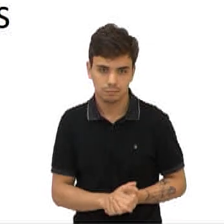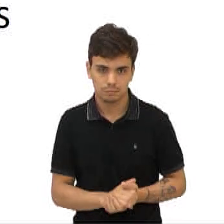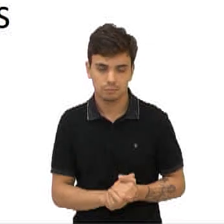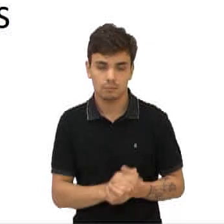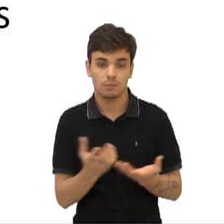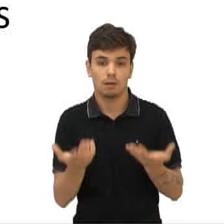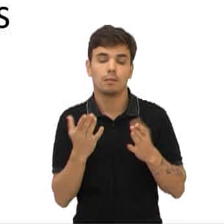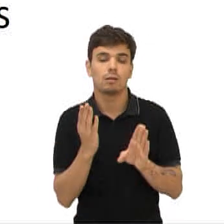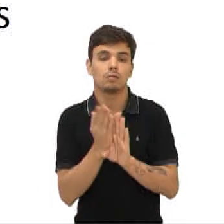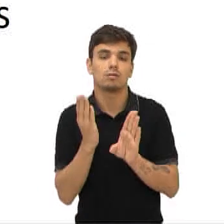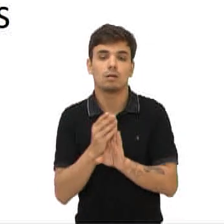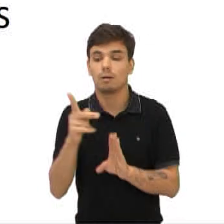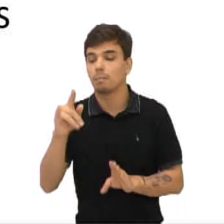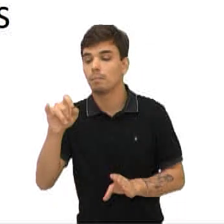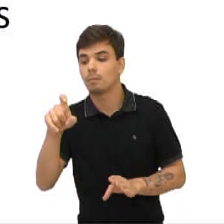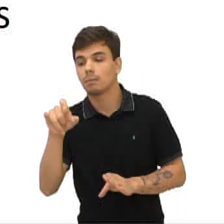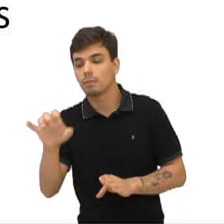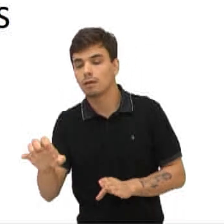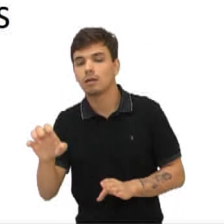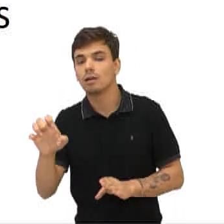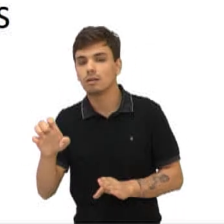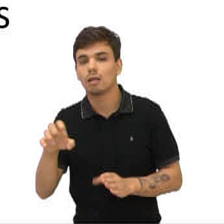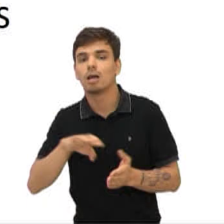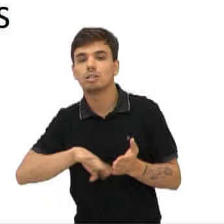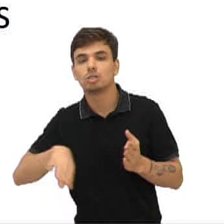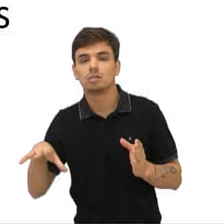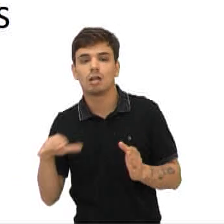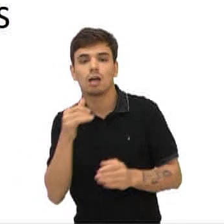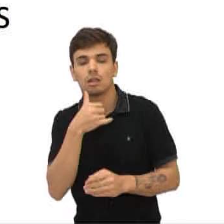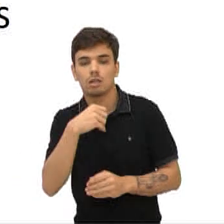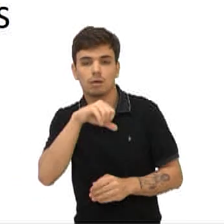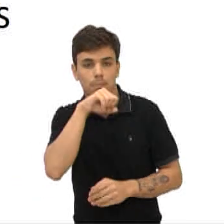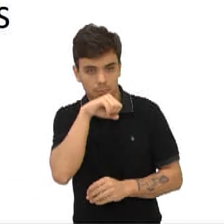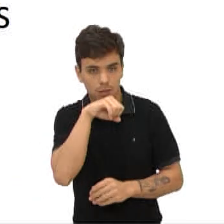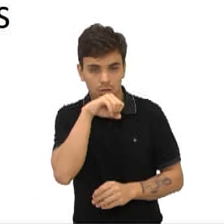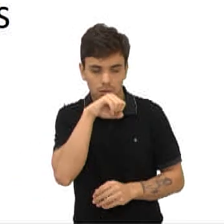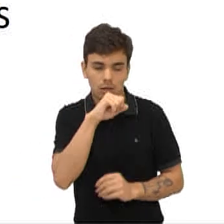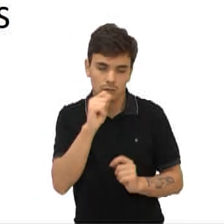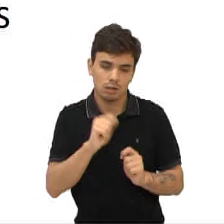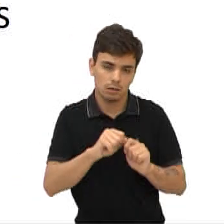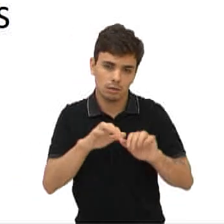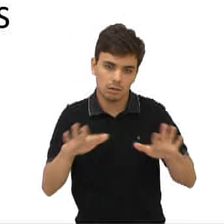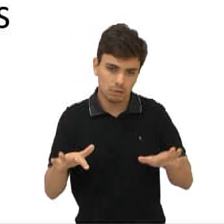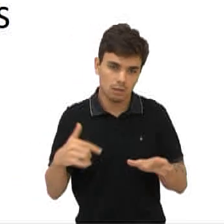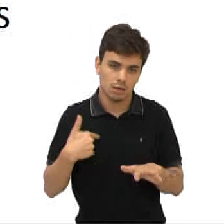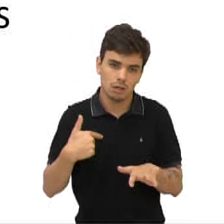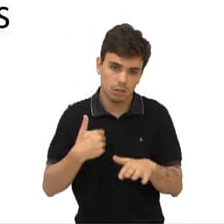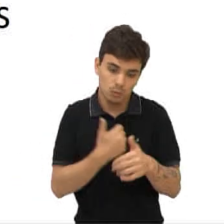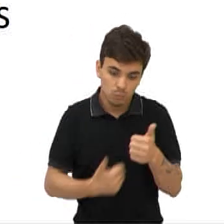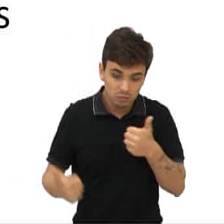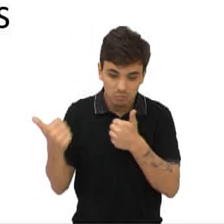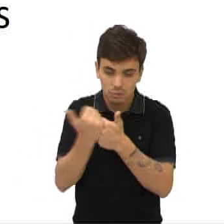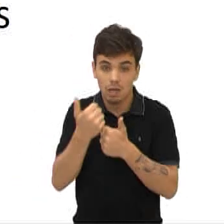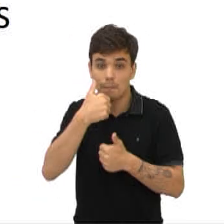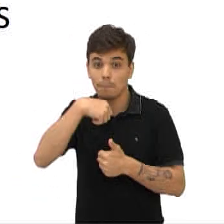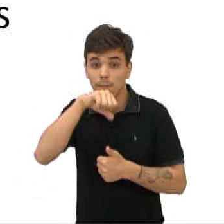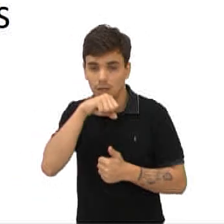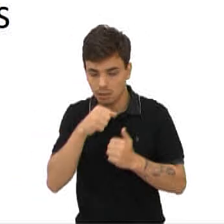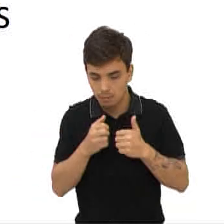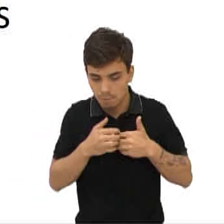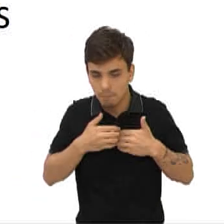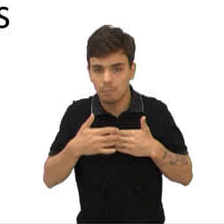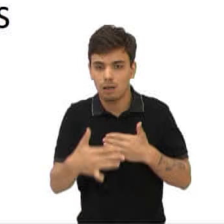buscar Pixie após o desmame, tirando-a da mãe, ficou evidente que seria eu sua mãe dali para frente.